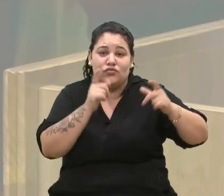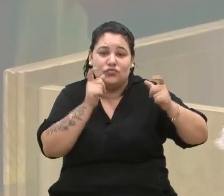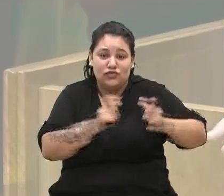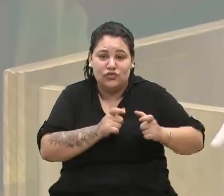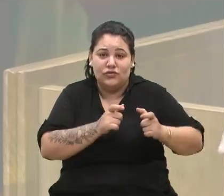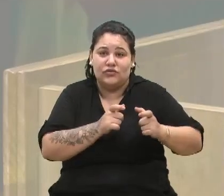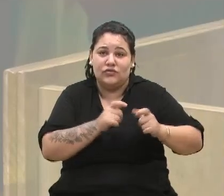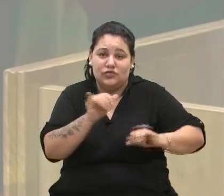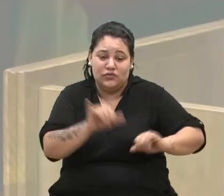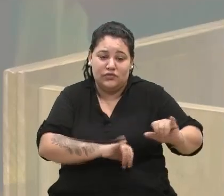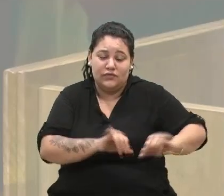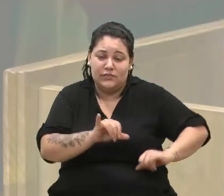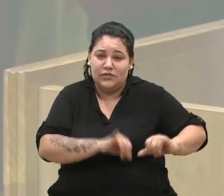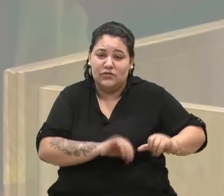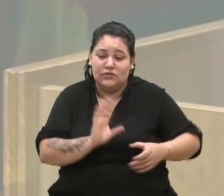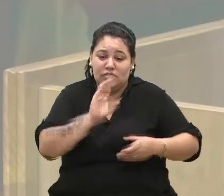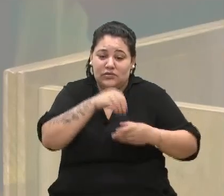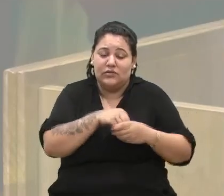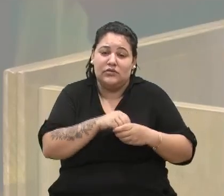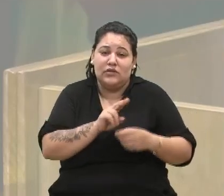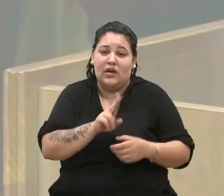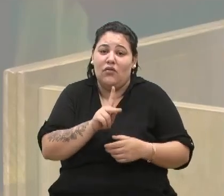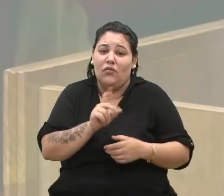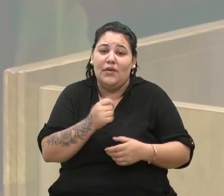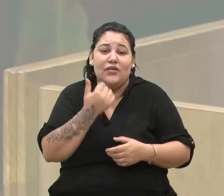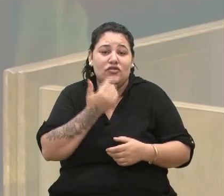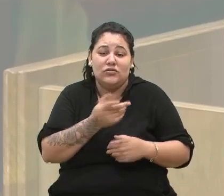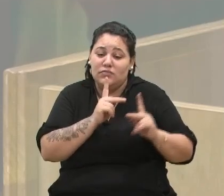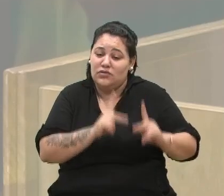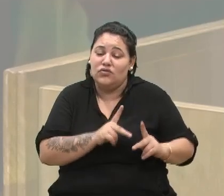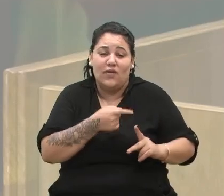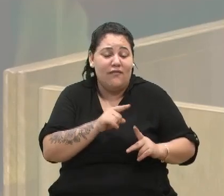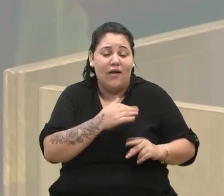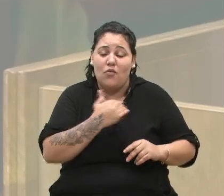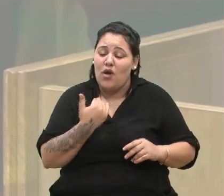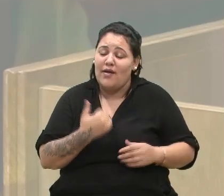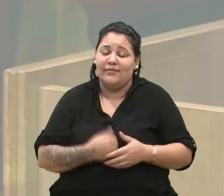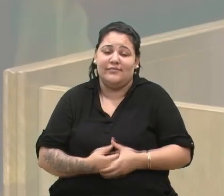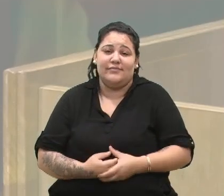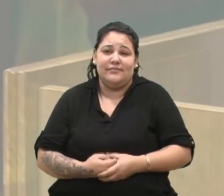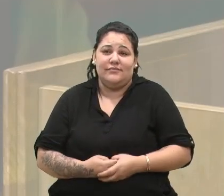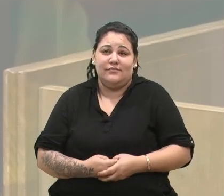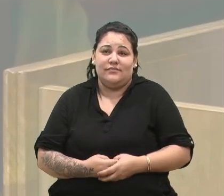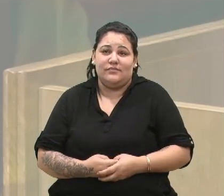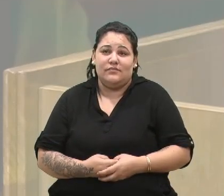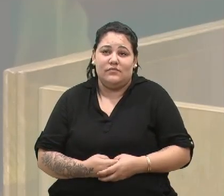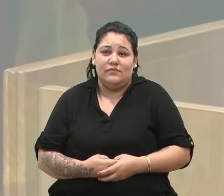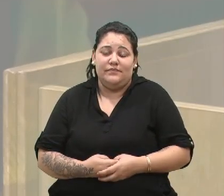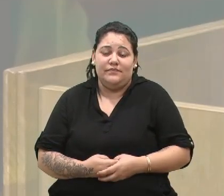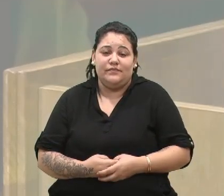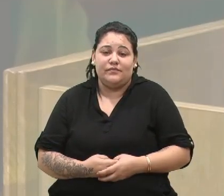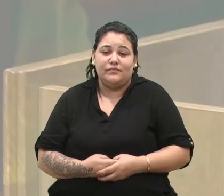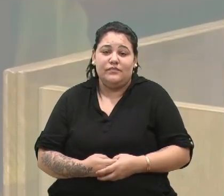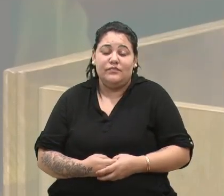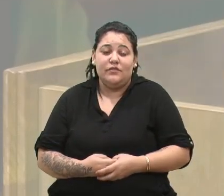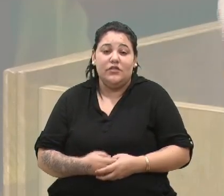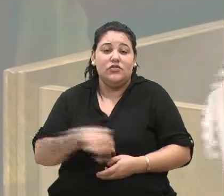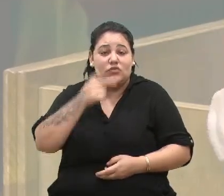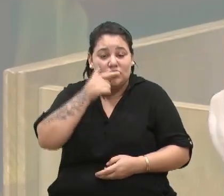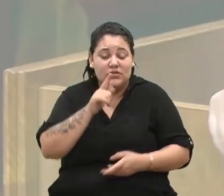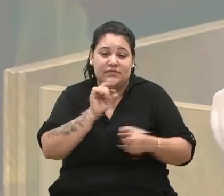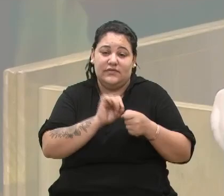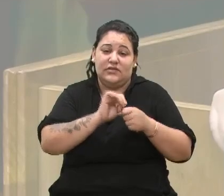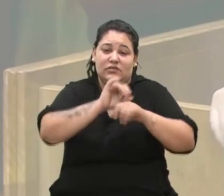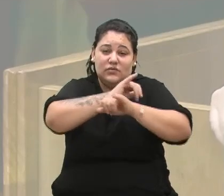na média complexidade, estão nas UPAs, não adianta, as pessoas vão morrer. Então, assim, olha, que a gente possa contratualizar, fazer um hospital de